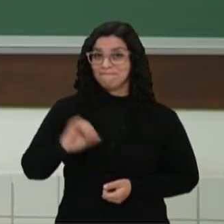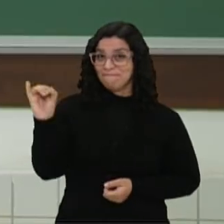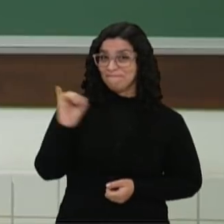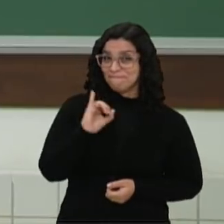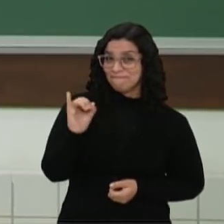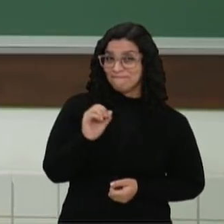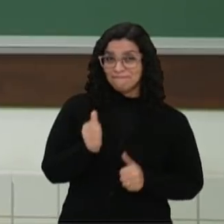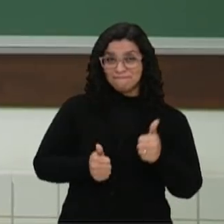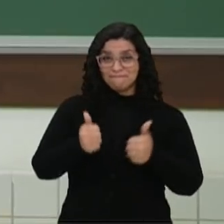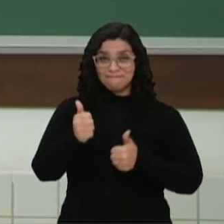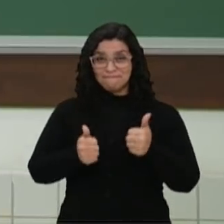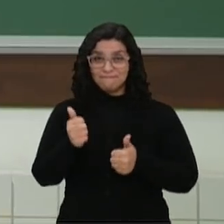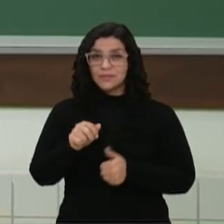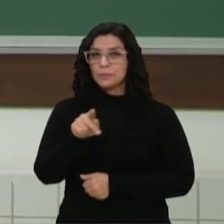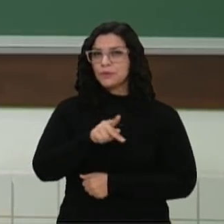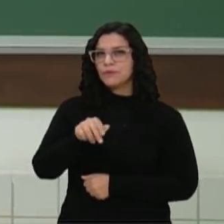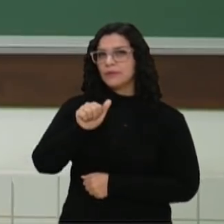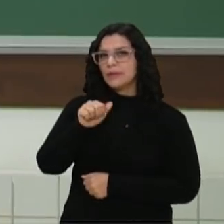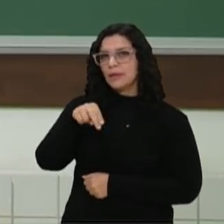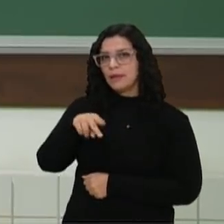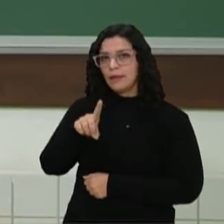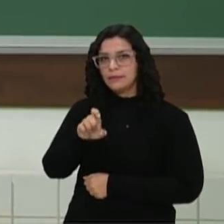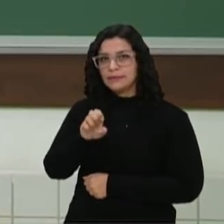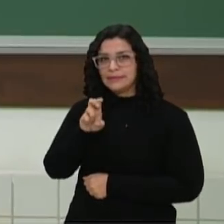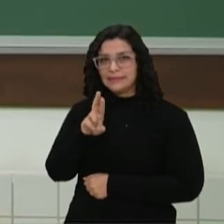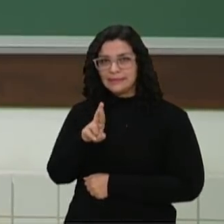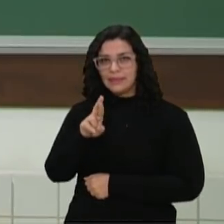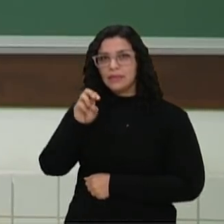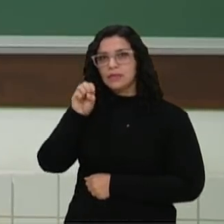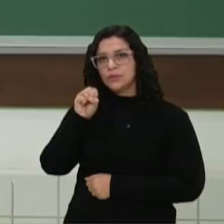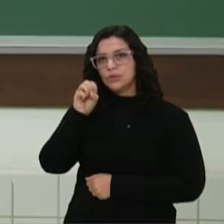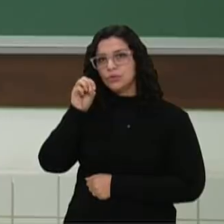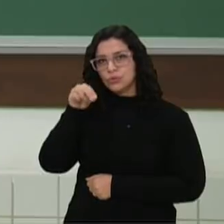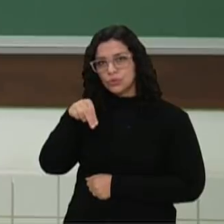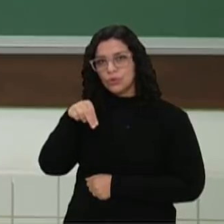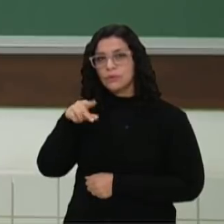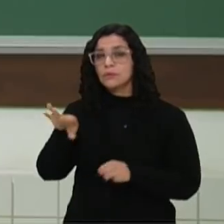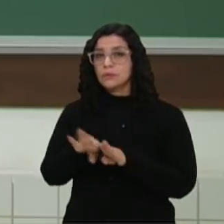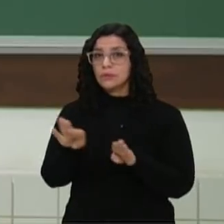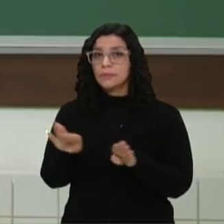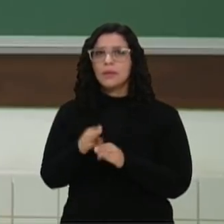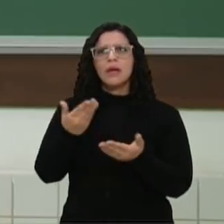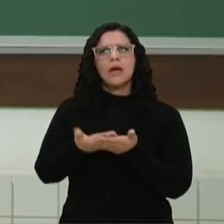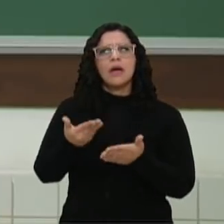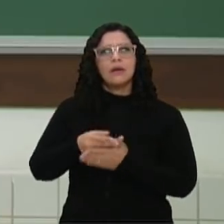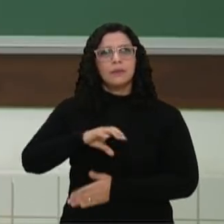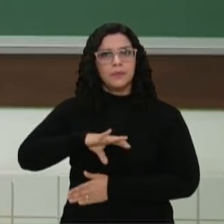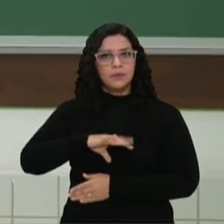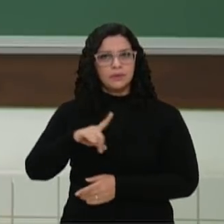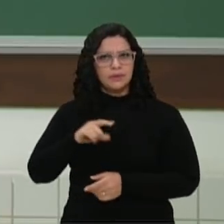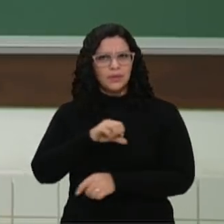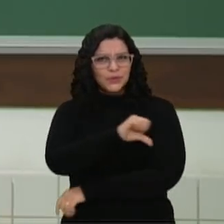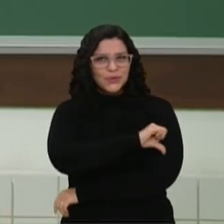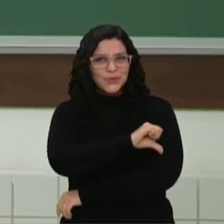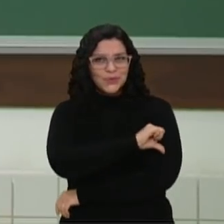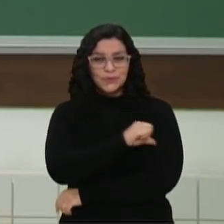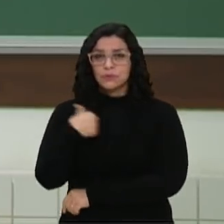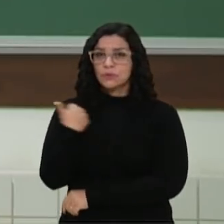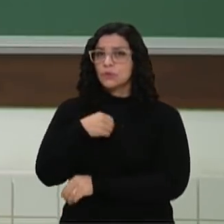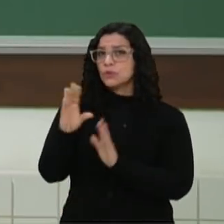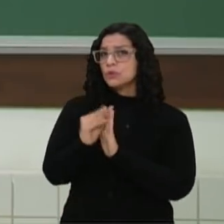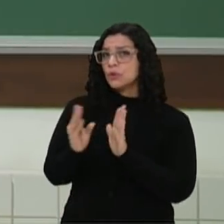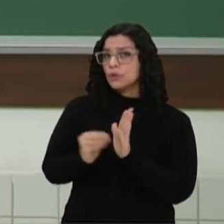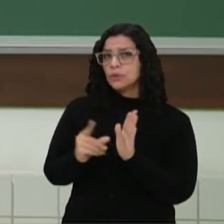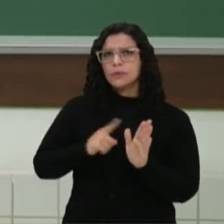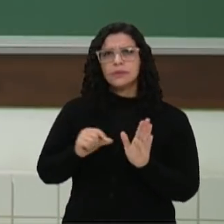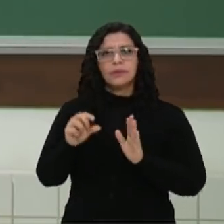Fala galera, beleza? Eu sou o professor Anderson Boganica e estamos começando mais uma aula de língua portuguesa do nono ano. Nosso